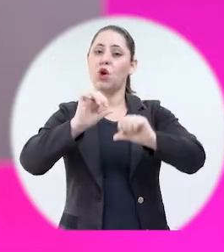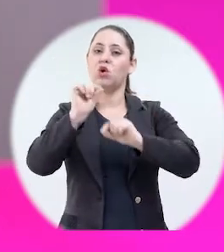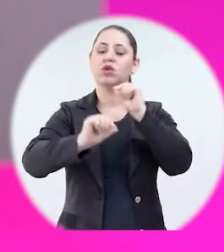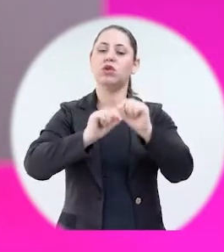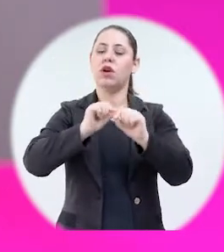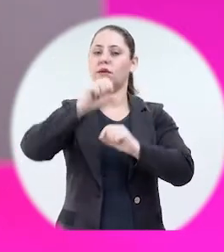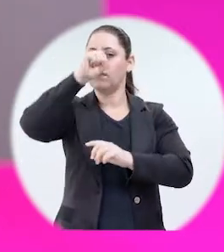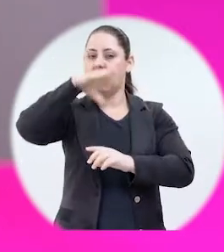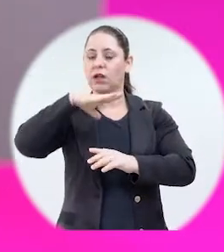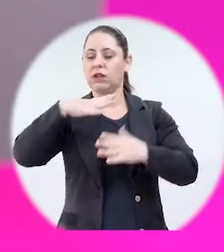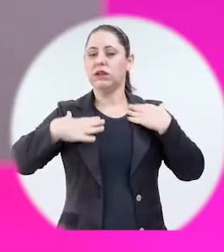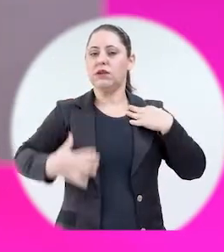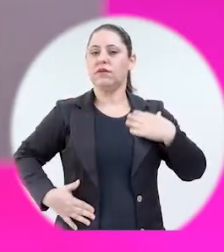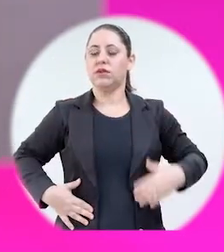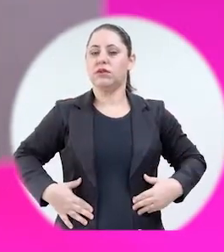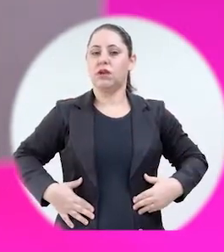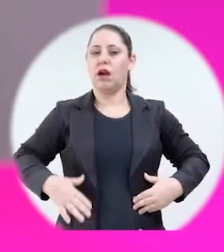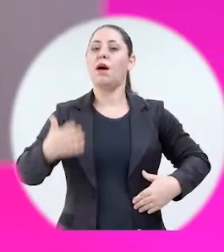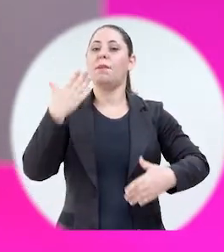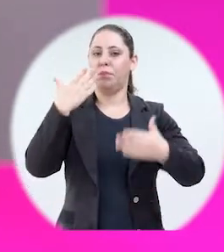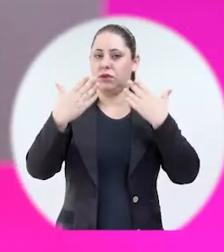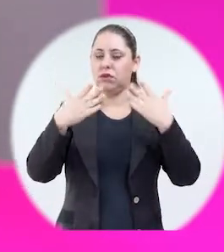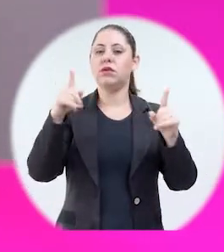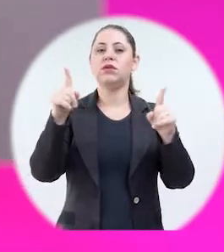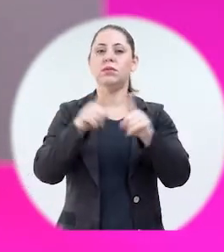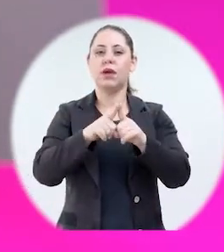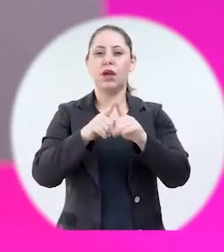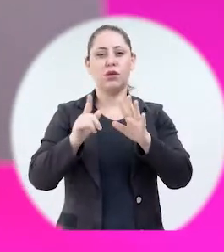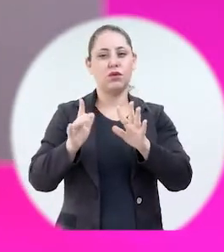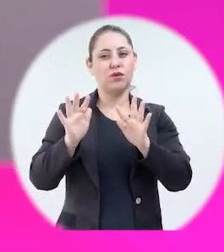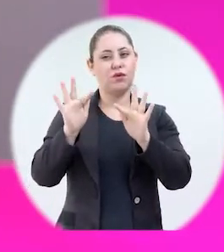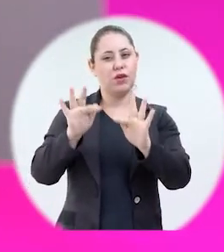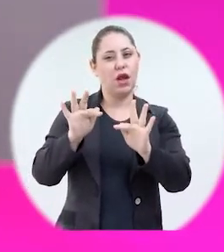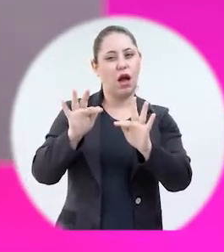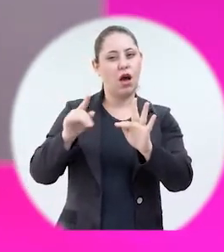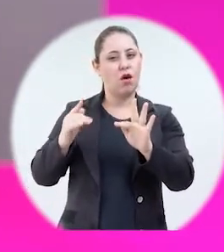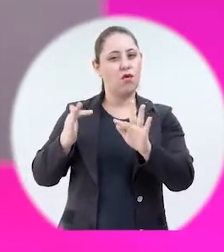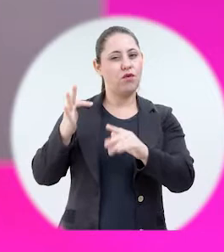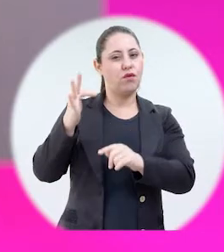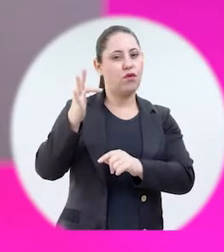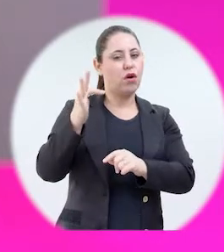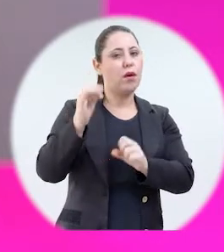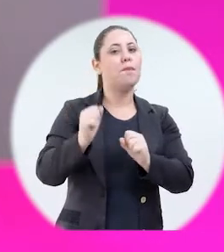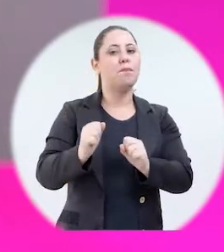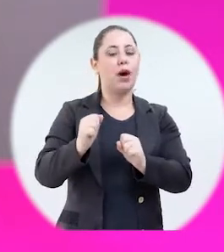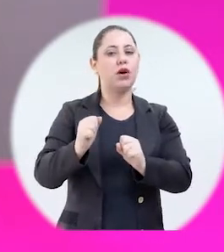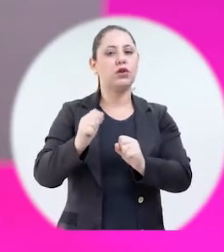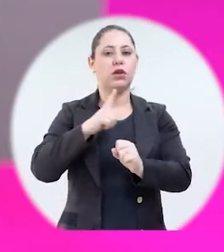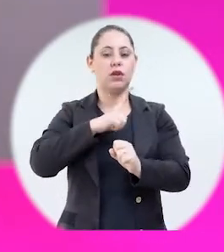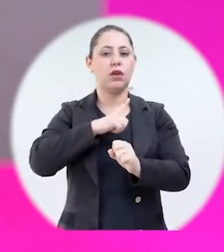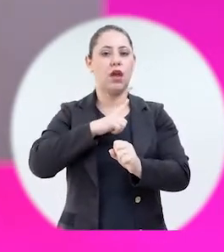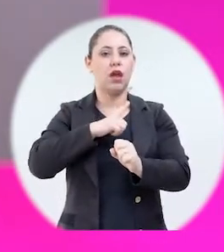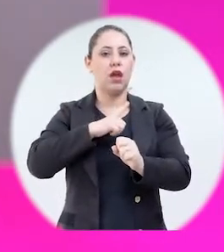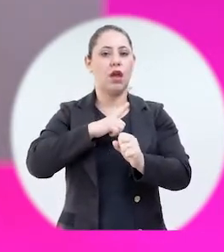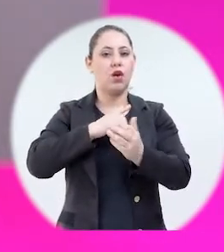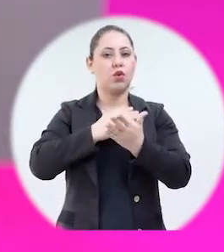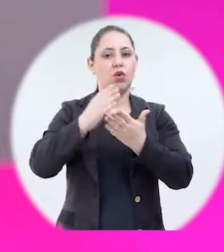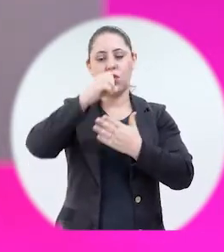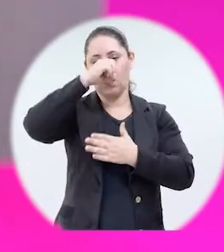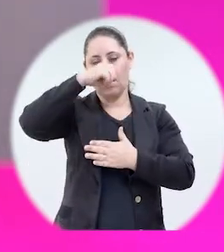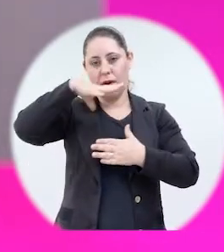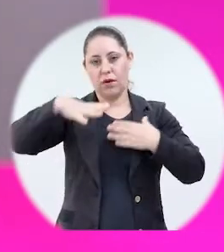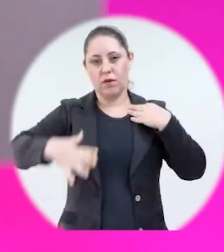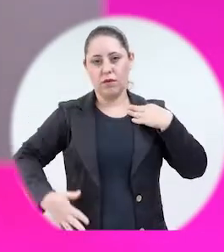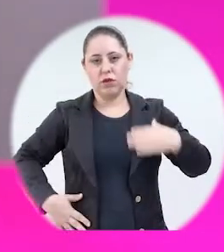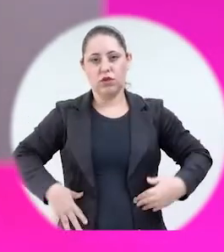violência psicológica, o contínuo, né, da violência, seja chegar lá no final e termos uma violência física e até um feminicídio, que se inicia com a